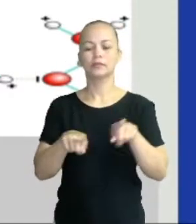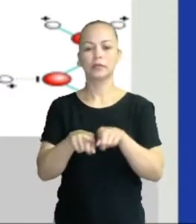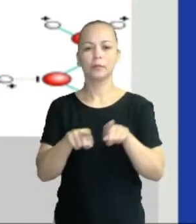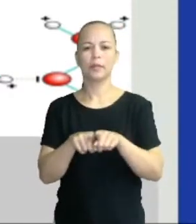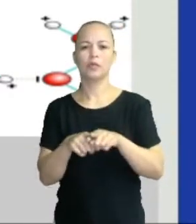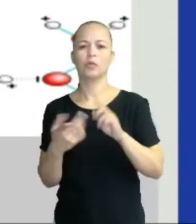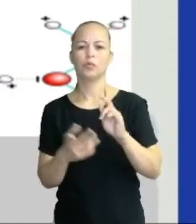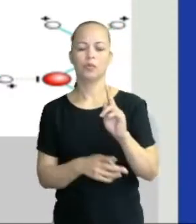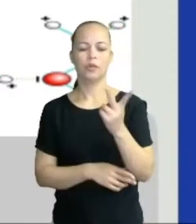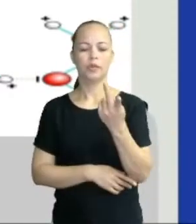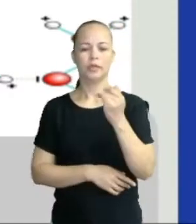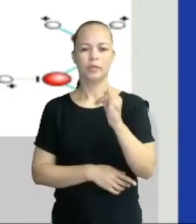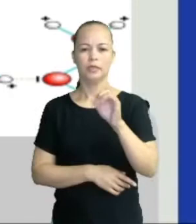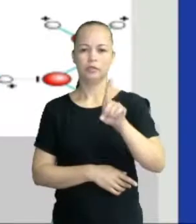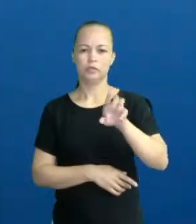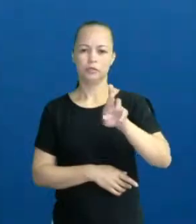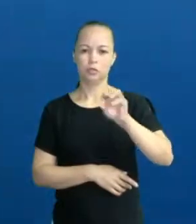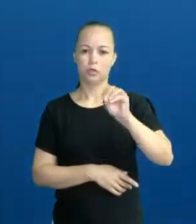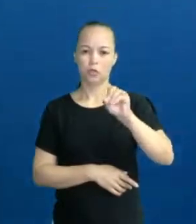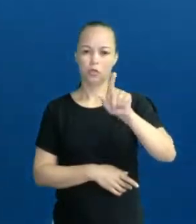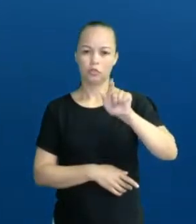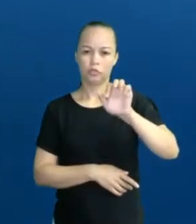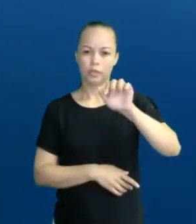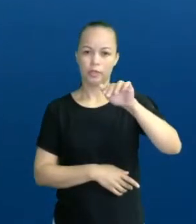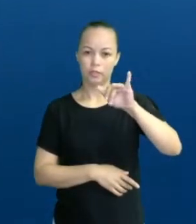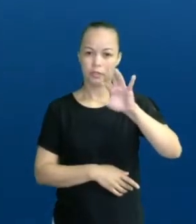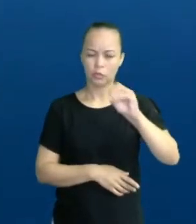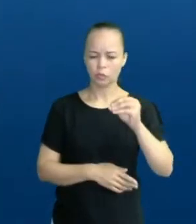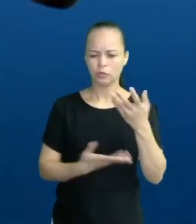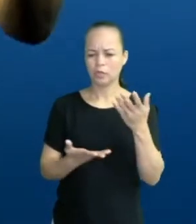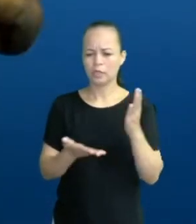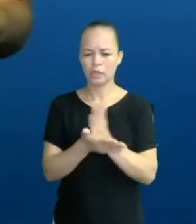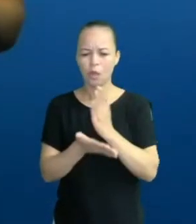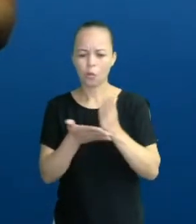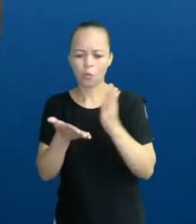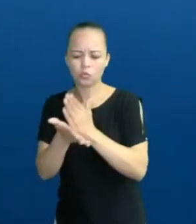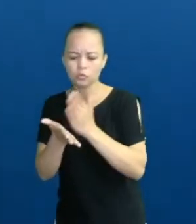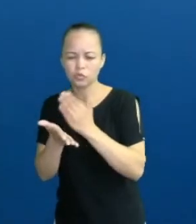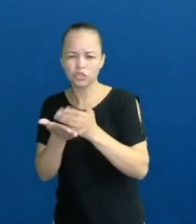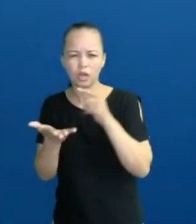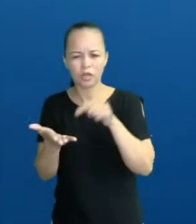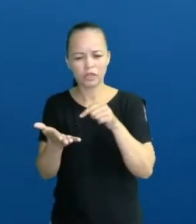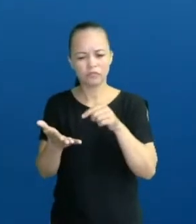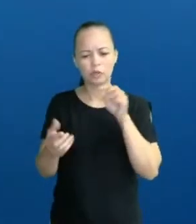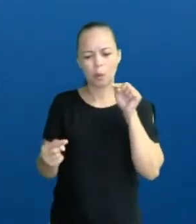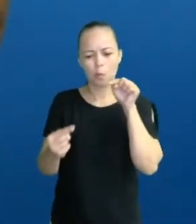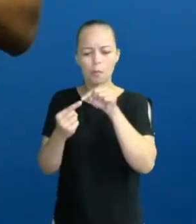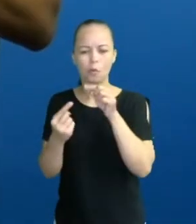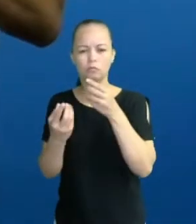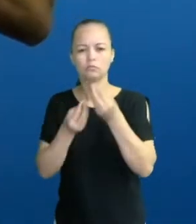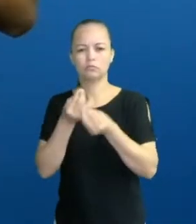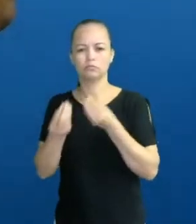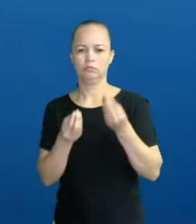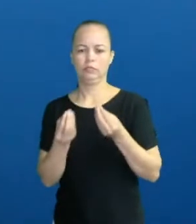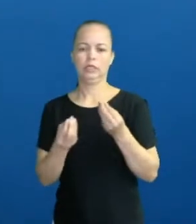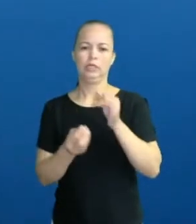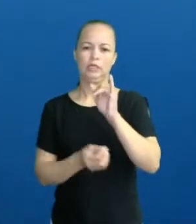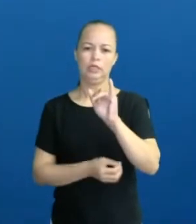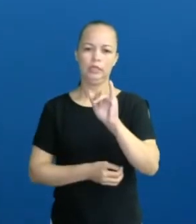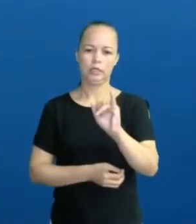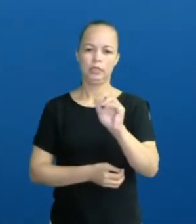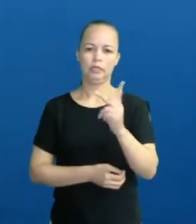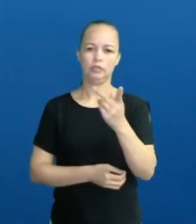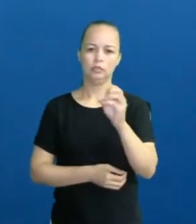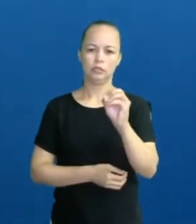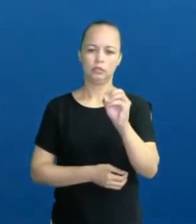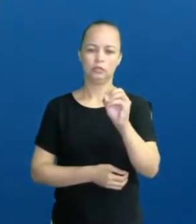alguns livros didáticos, volta aqui comigo, produção, chamam elas de pontes de hidrogênio. Nesse caso aqui, essas ligações aqui, lembra sempre dessa